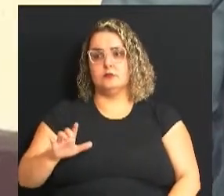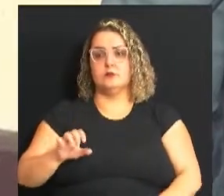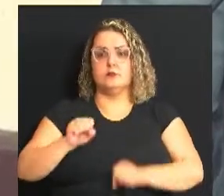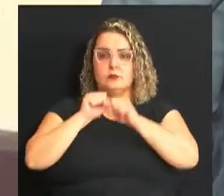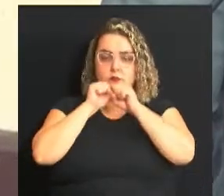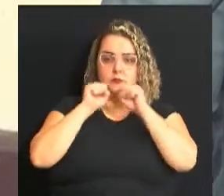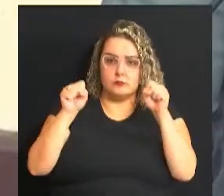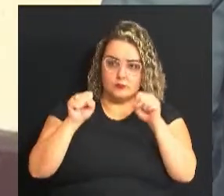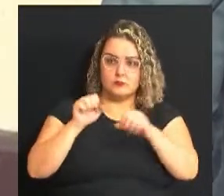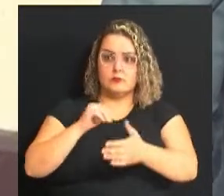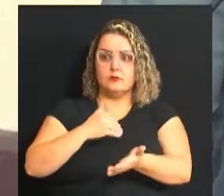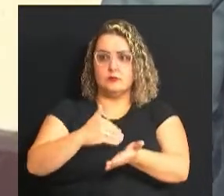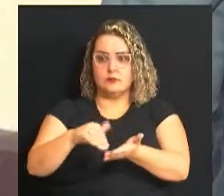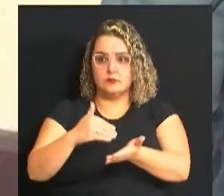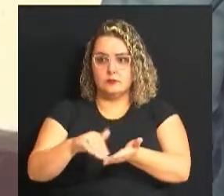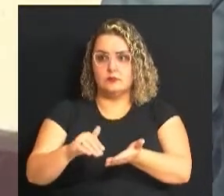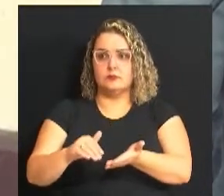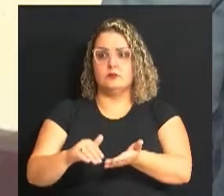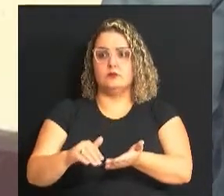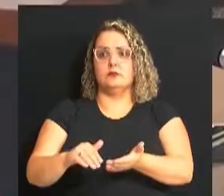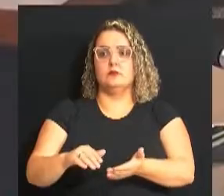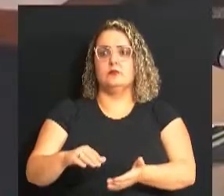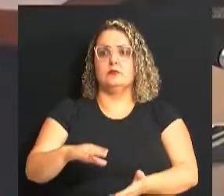de Justiça.